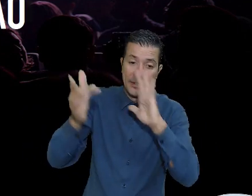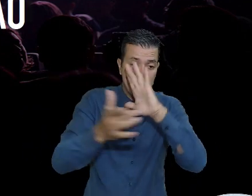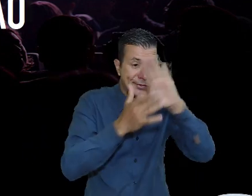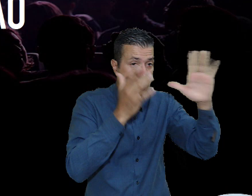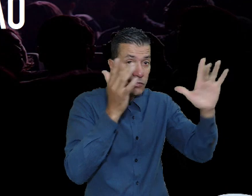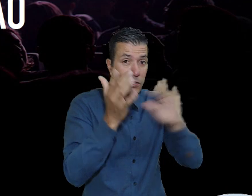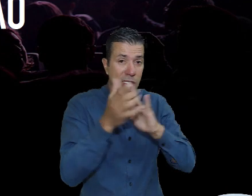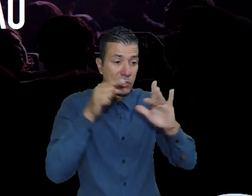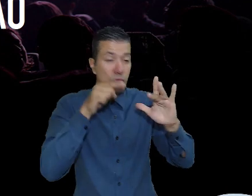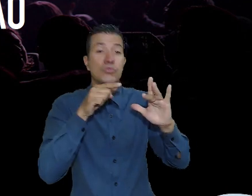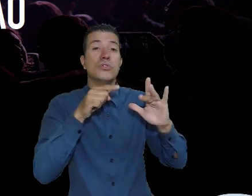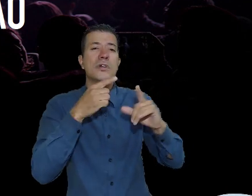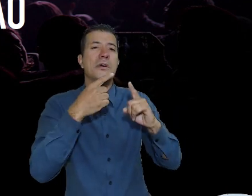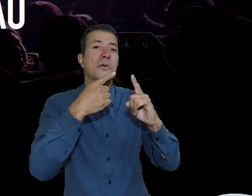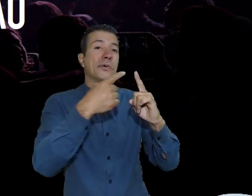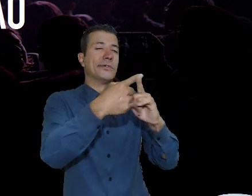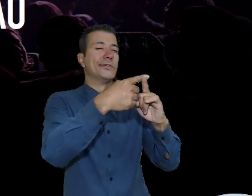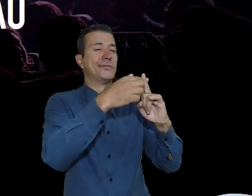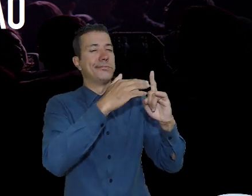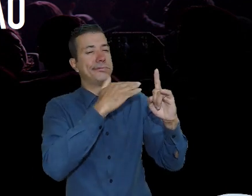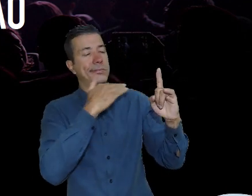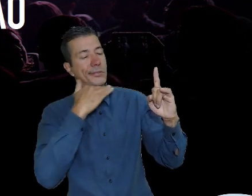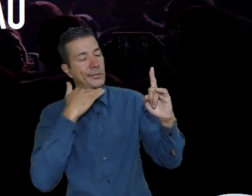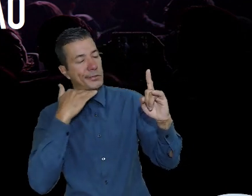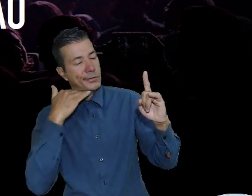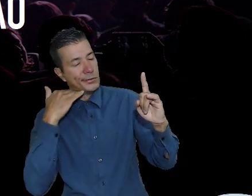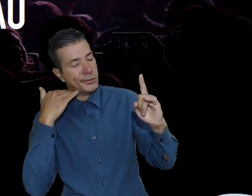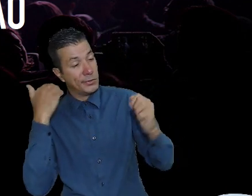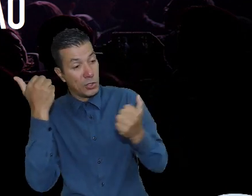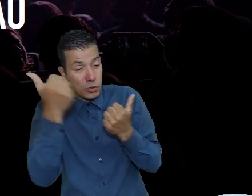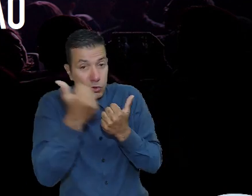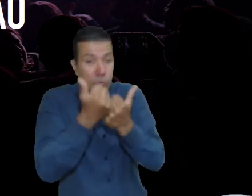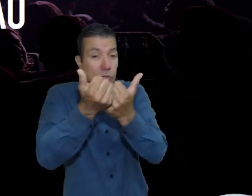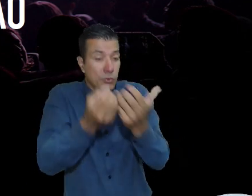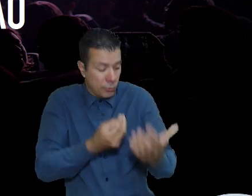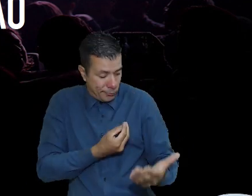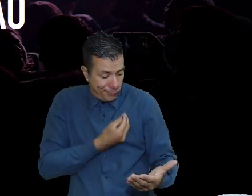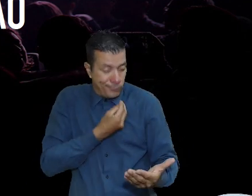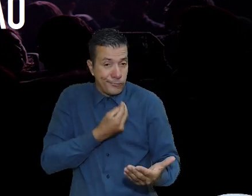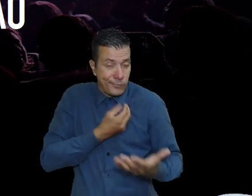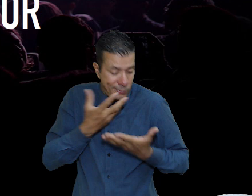eu morri na cruz, trouxe